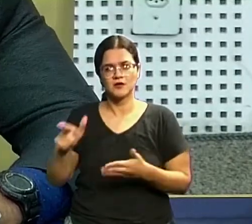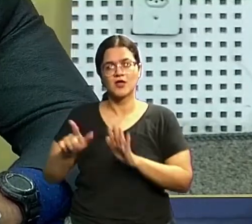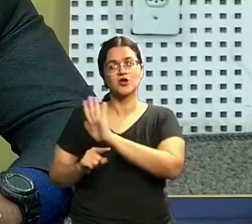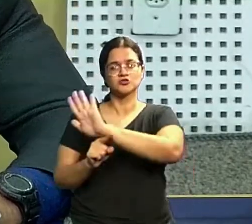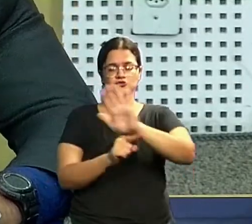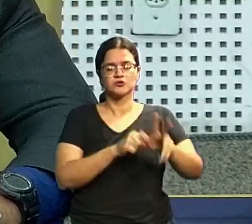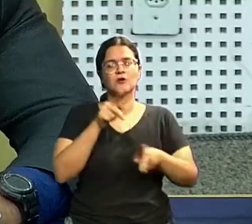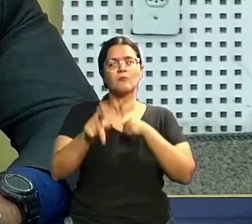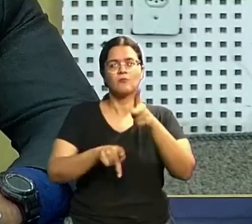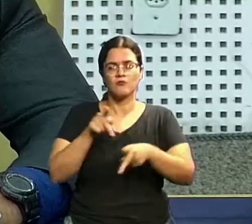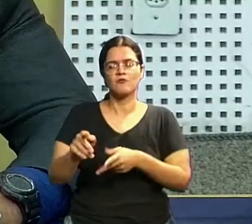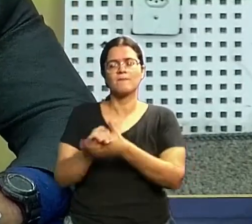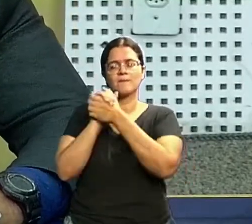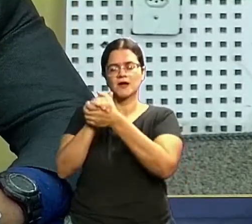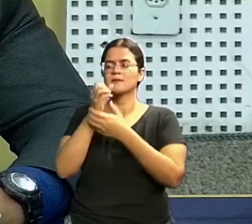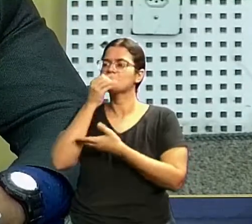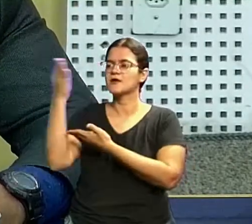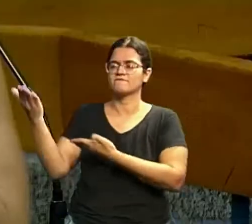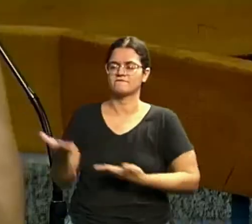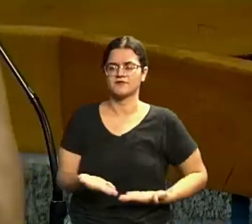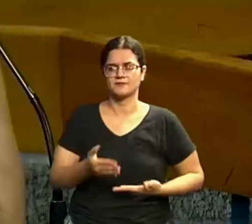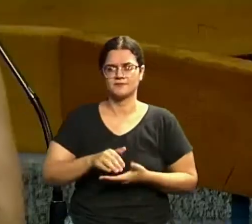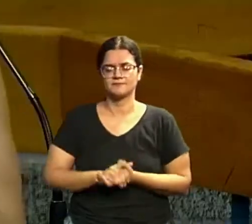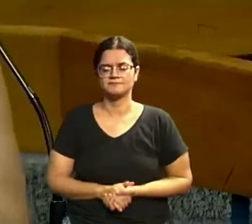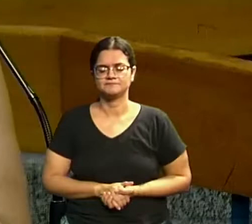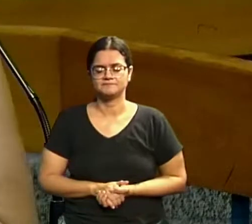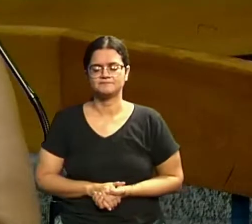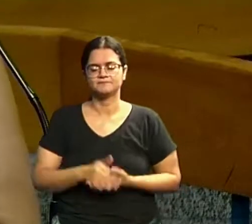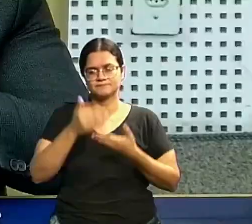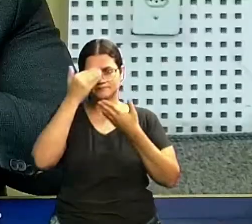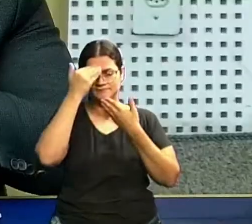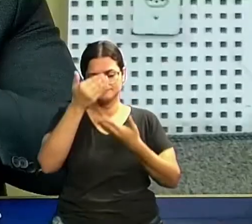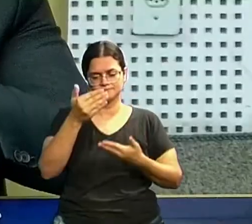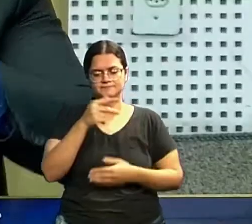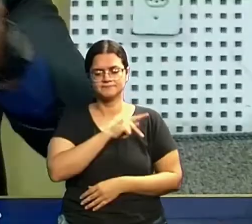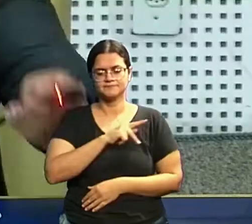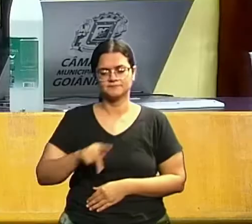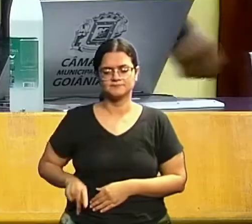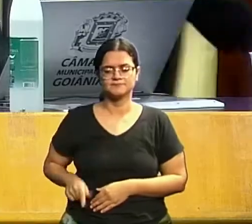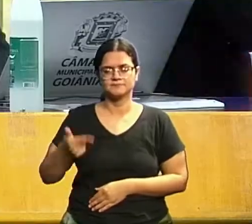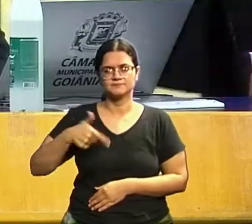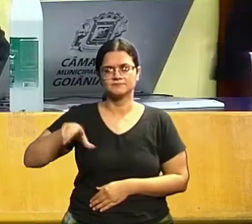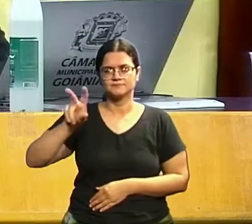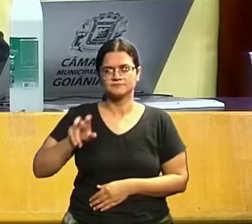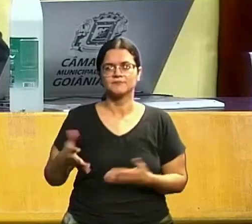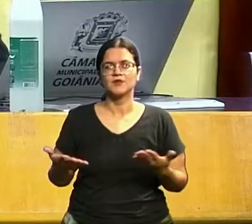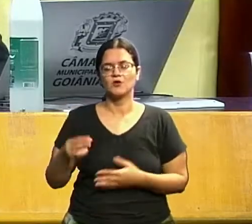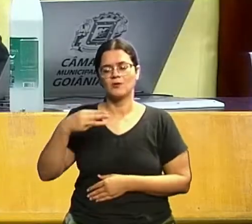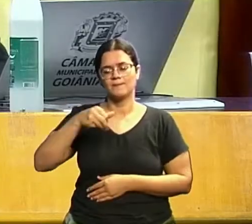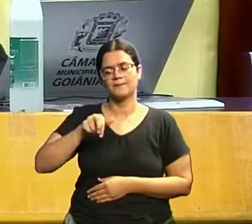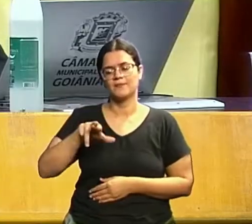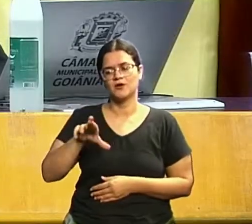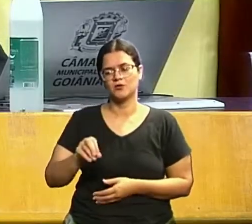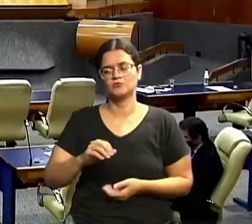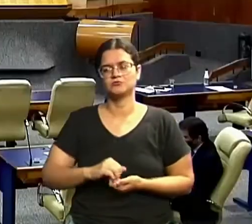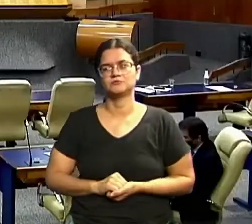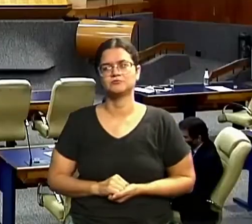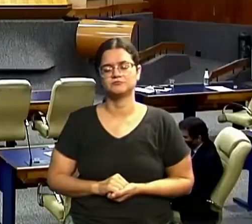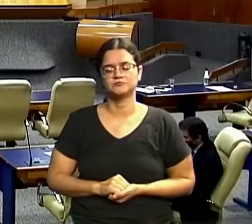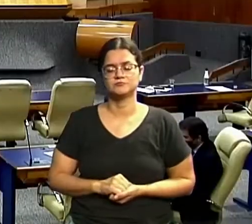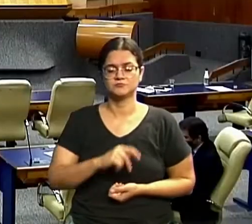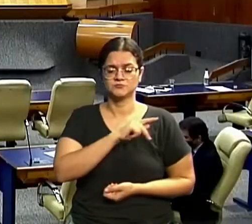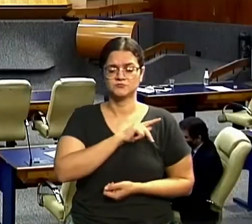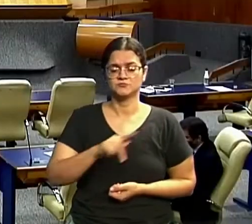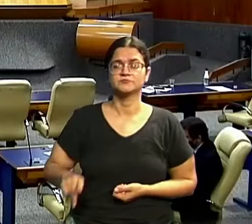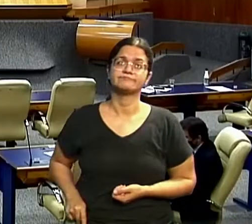povo. Parabéns, seja muito bem-vindo a essa casa, tá? Obrigado, presidente, mais uma vez. É a do Mauro Rubem, pela ordem.